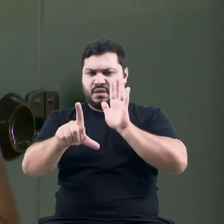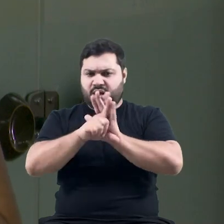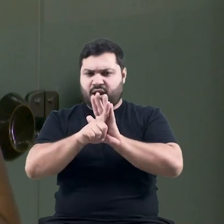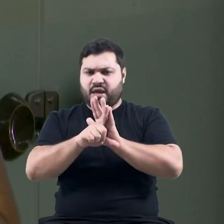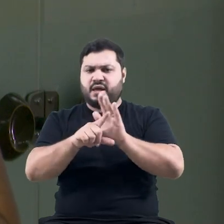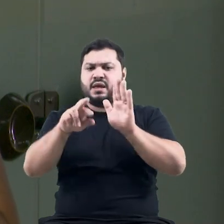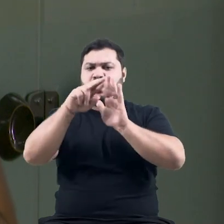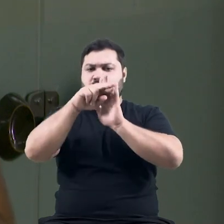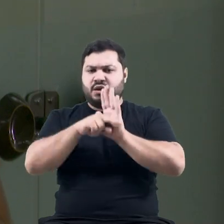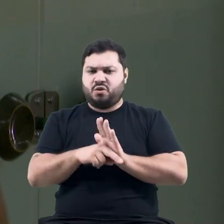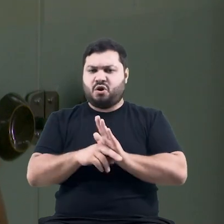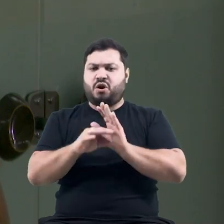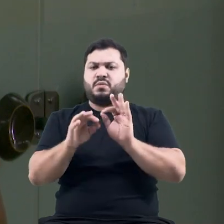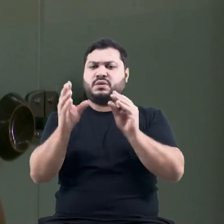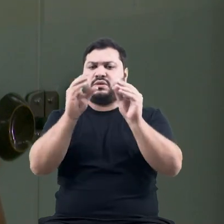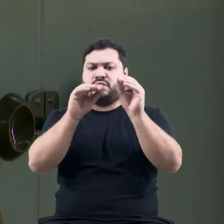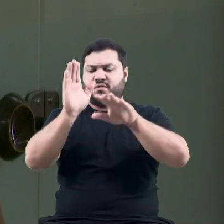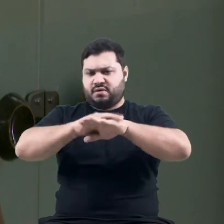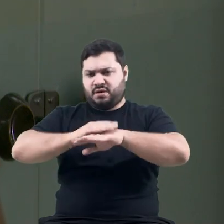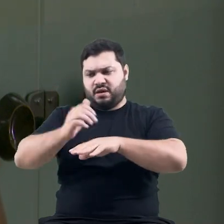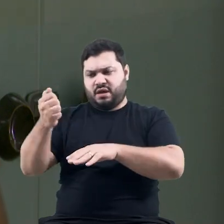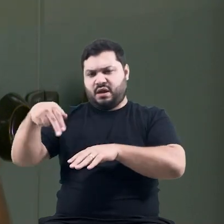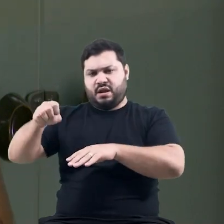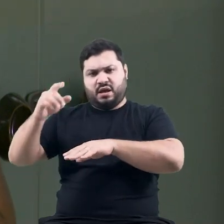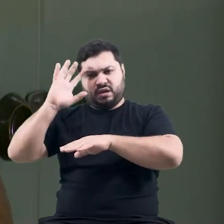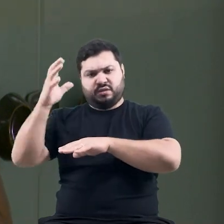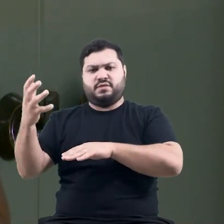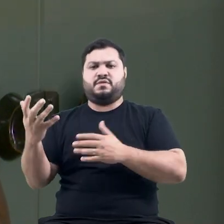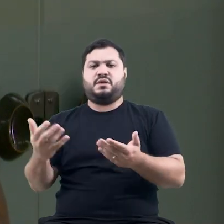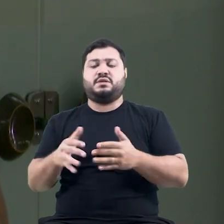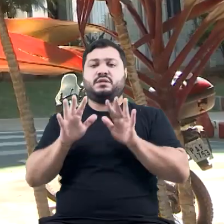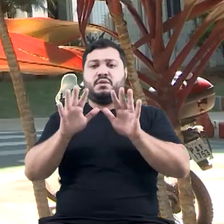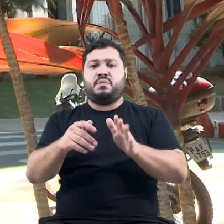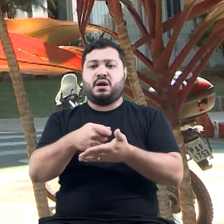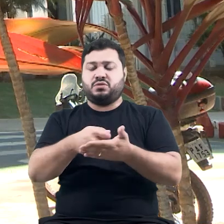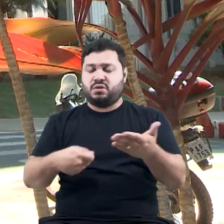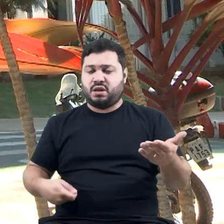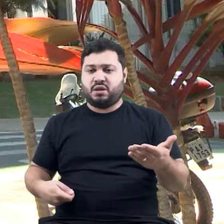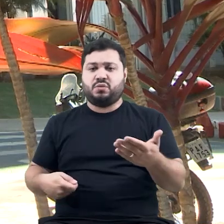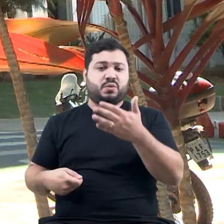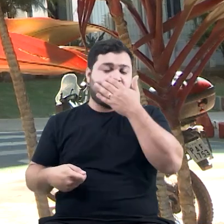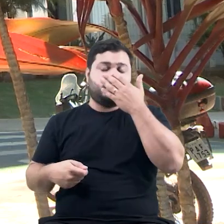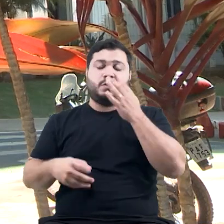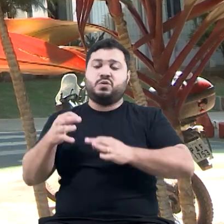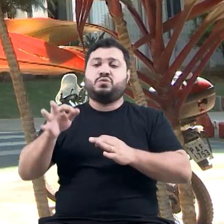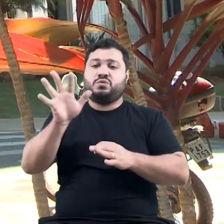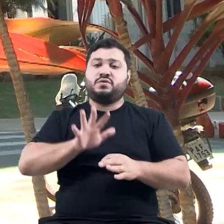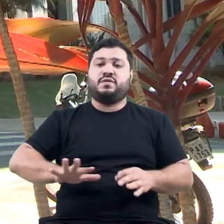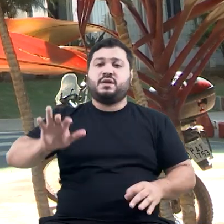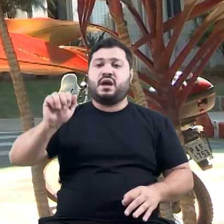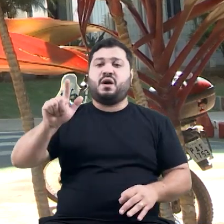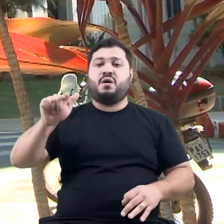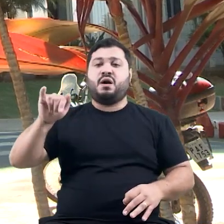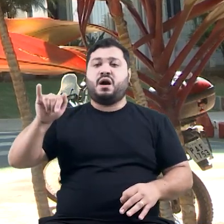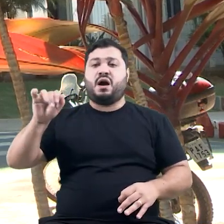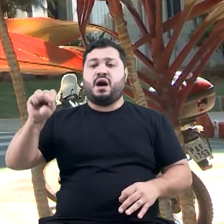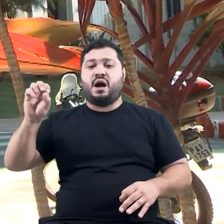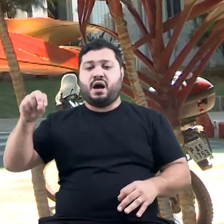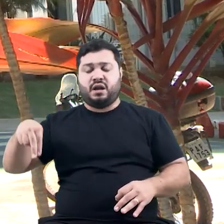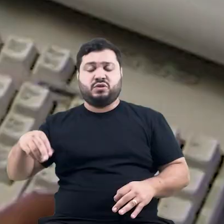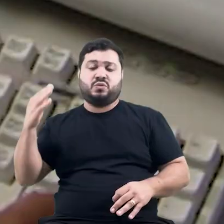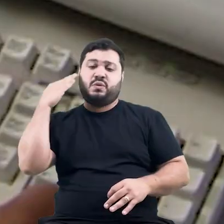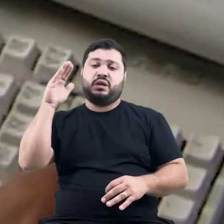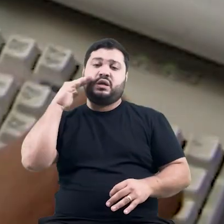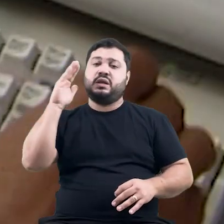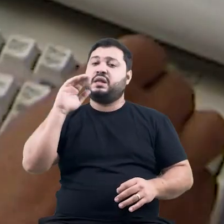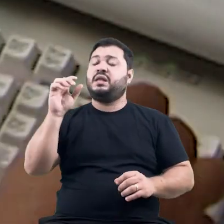previsto em lei e normas editadas pela própria ANS. Mas o relator do caso, o juiz federal Alisson Maia